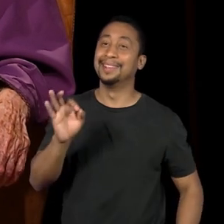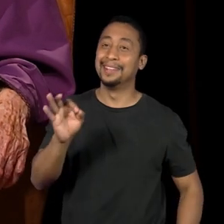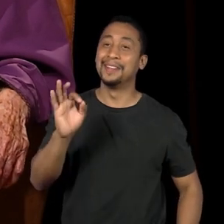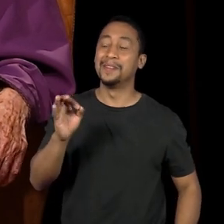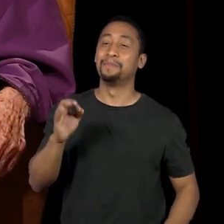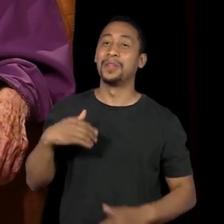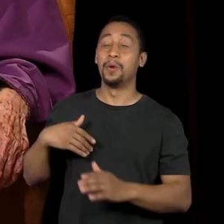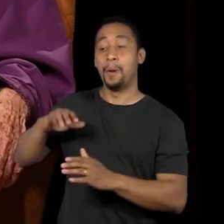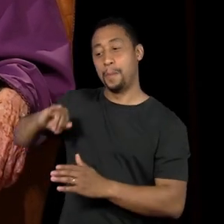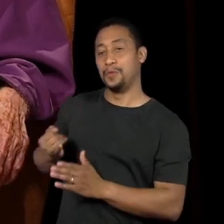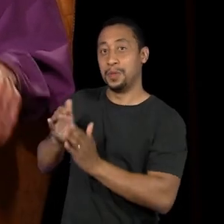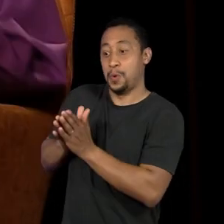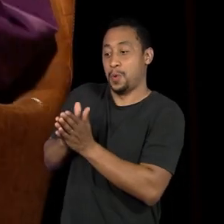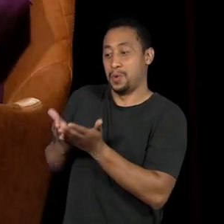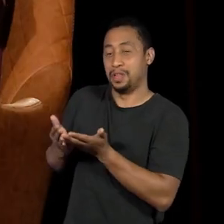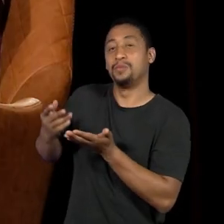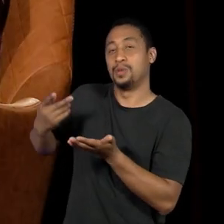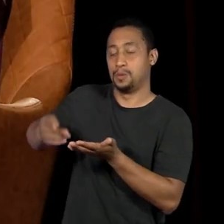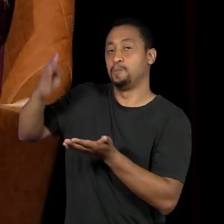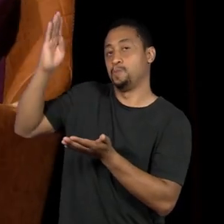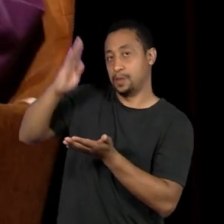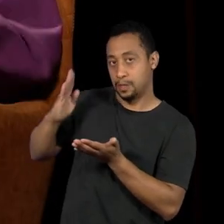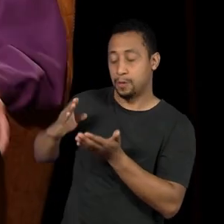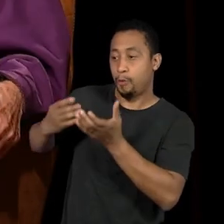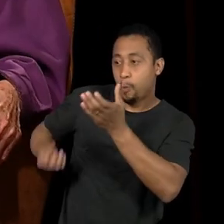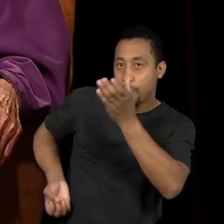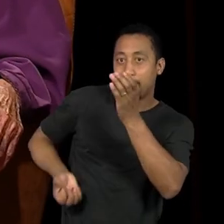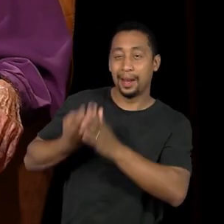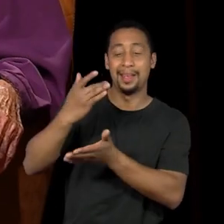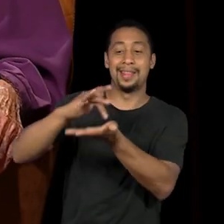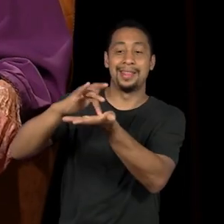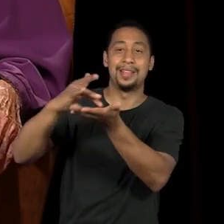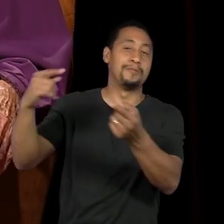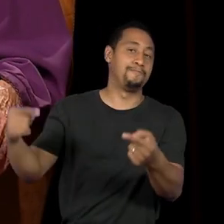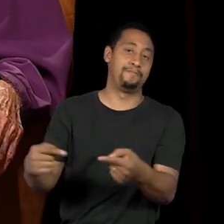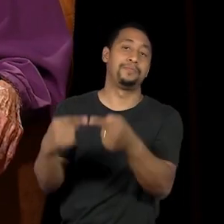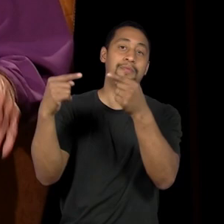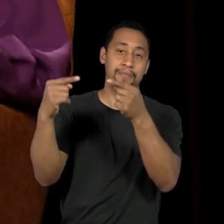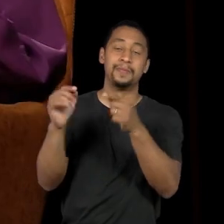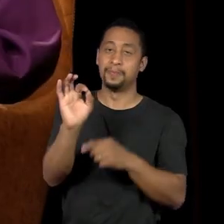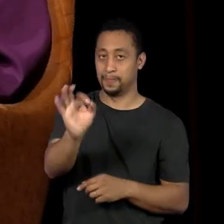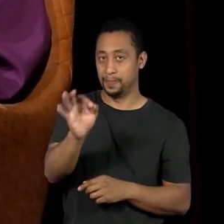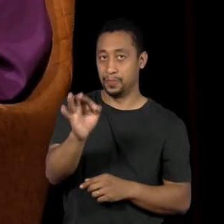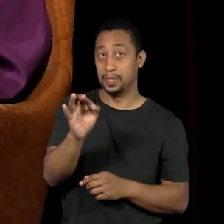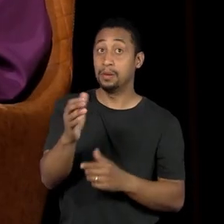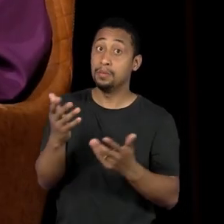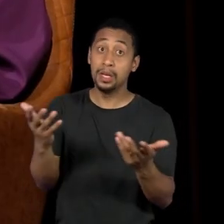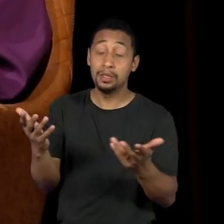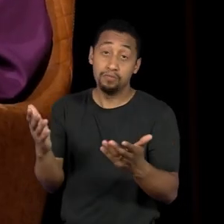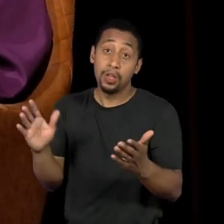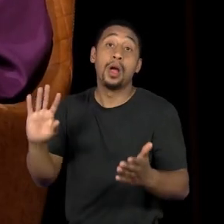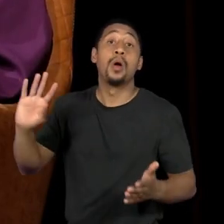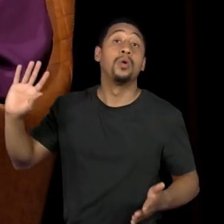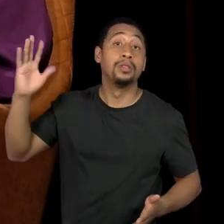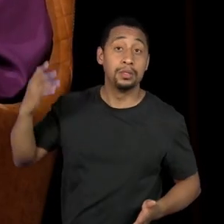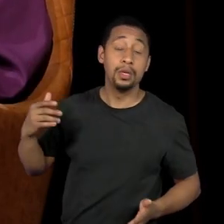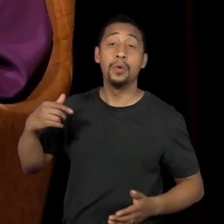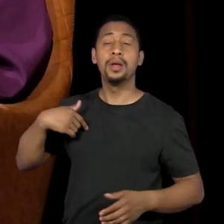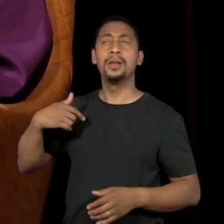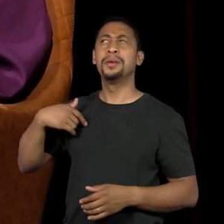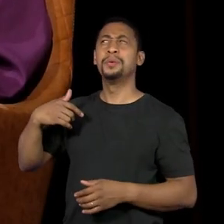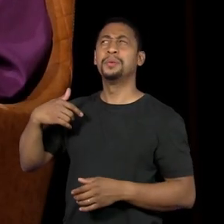O livro do Guimarães Rosa, perdão, Grande Sertão Veredas, caiu na minha mão quando eu dançava